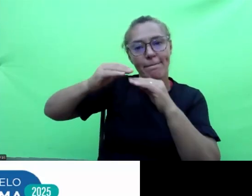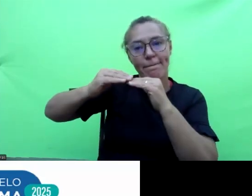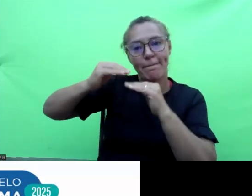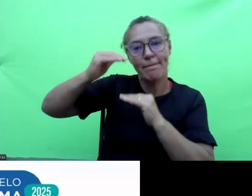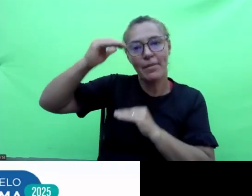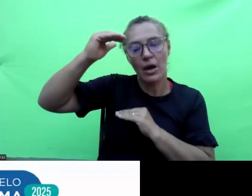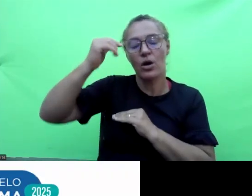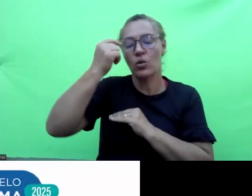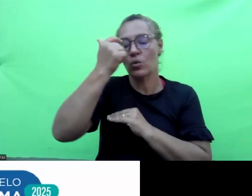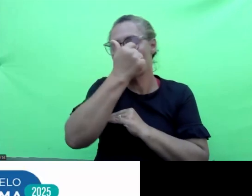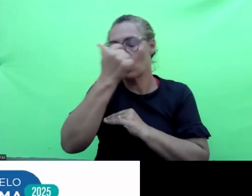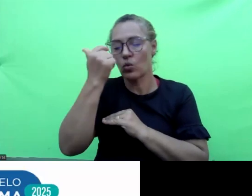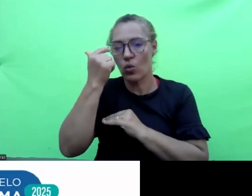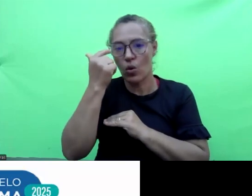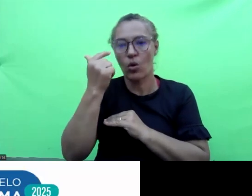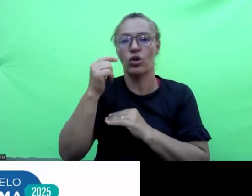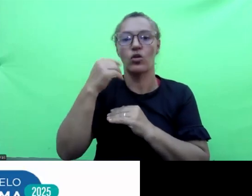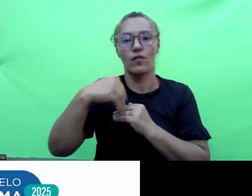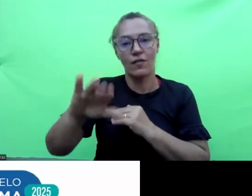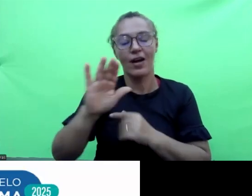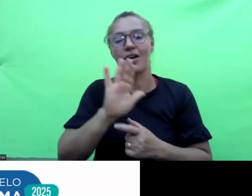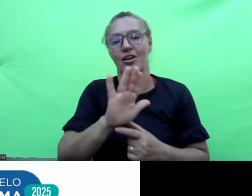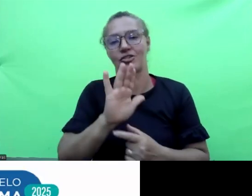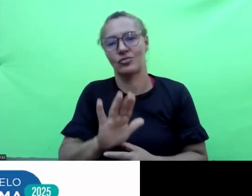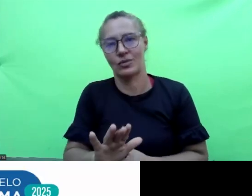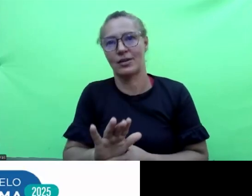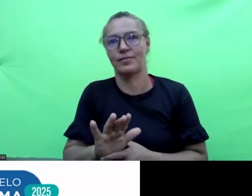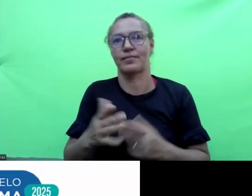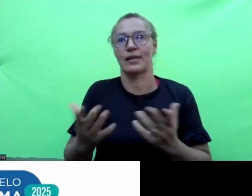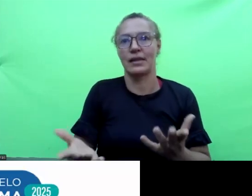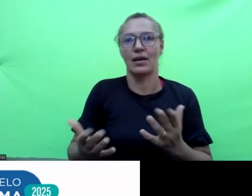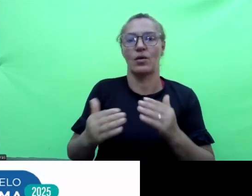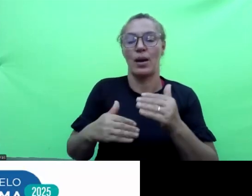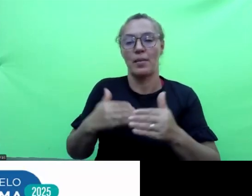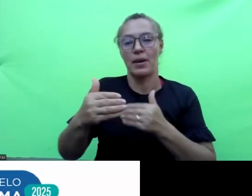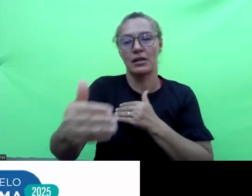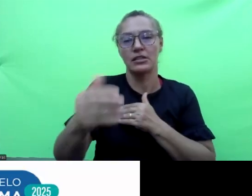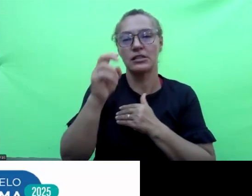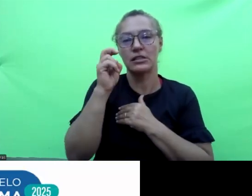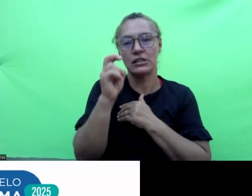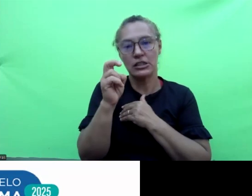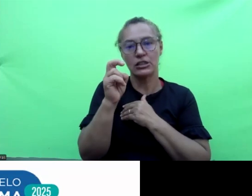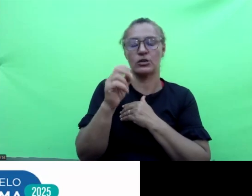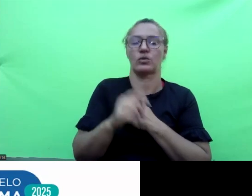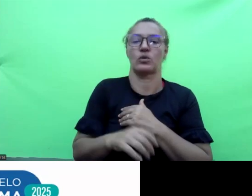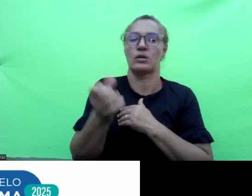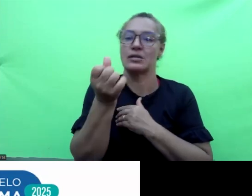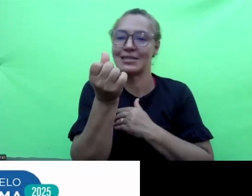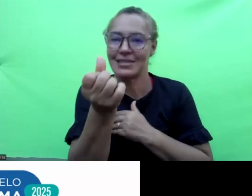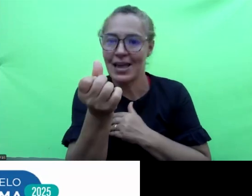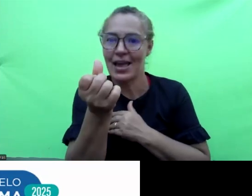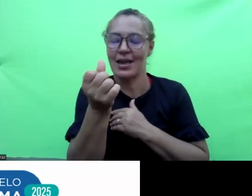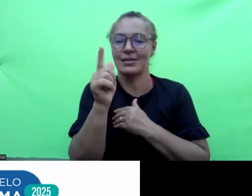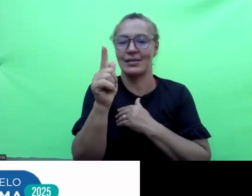em geral, ele costuma ter um tamanho do olho maior, né? Então, a partir de 5, 6 graus, a gente dá uma atenção